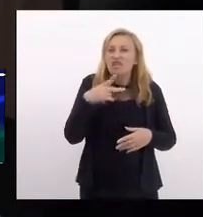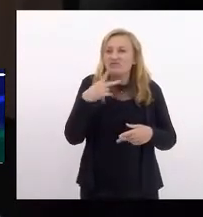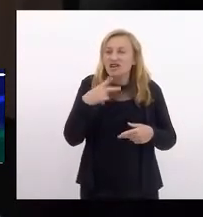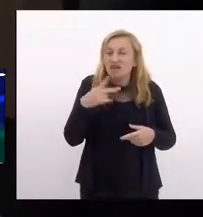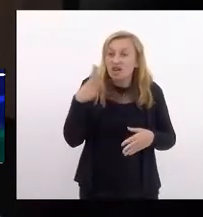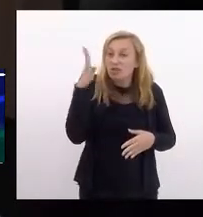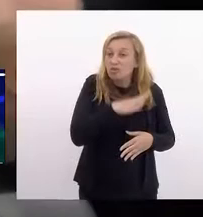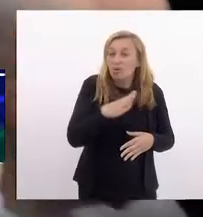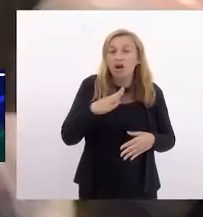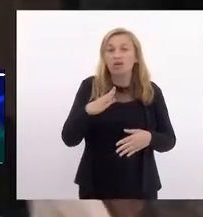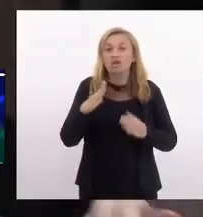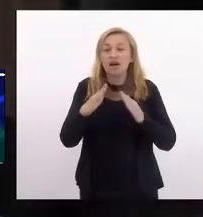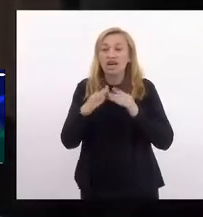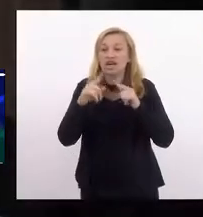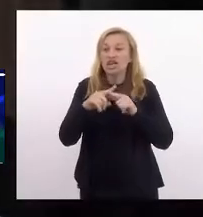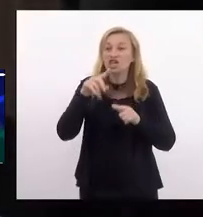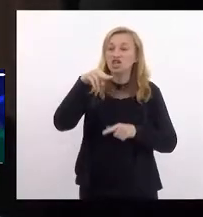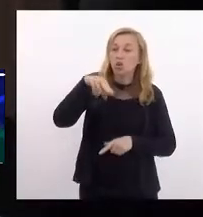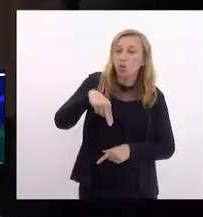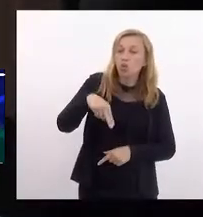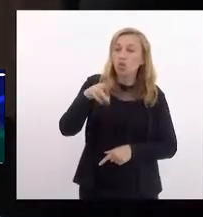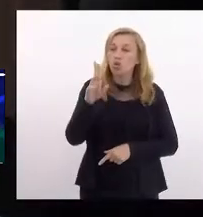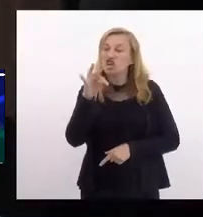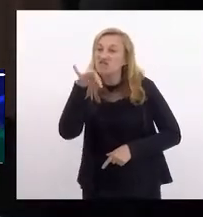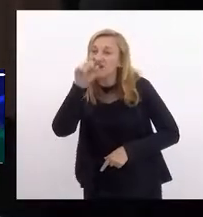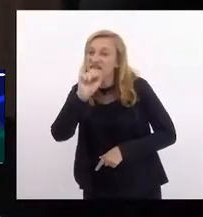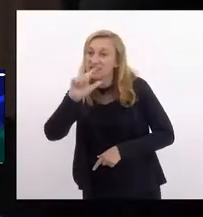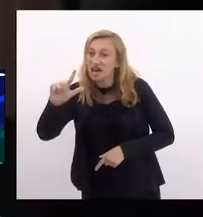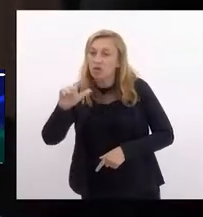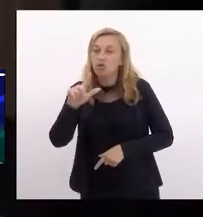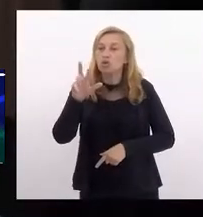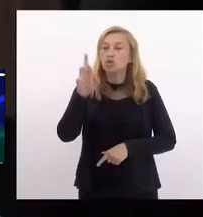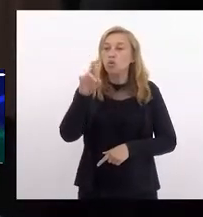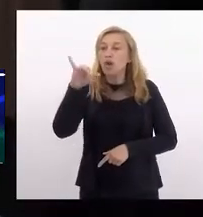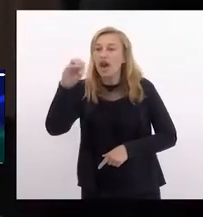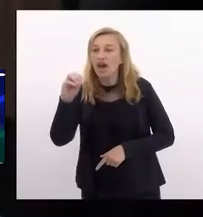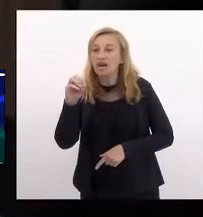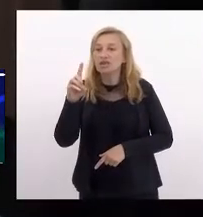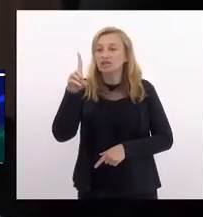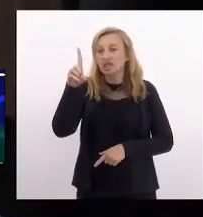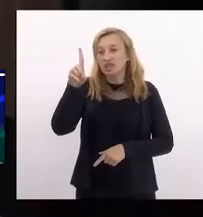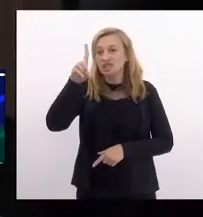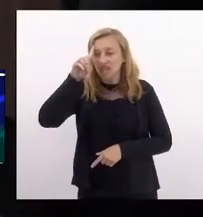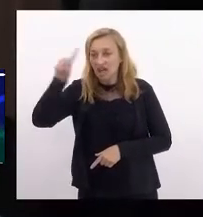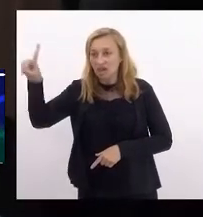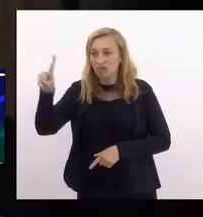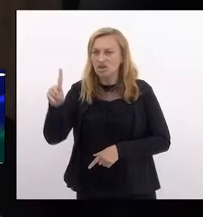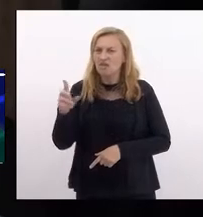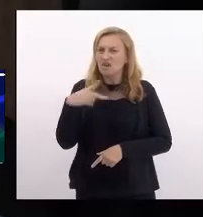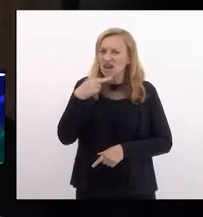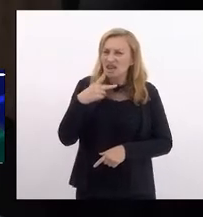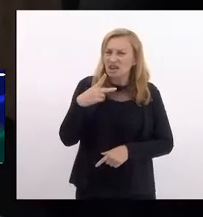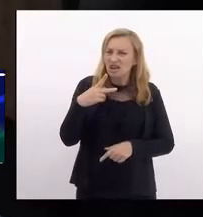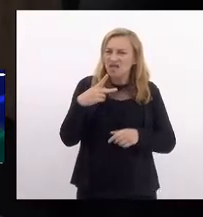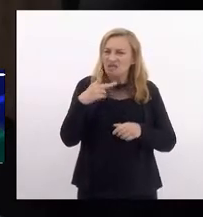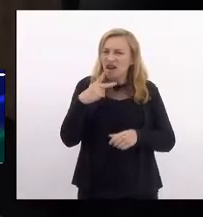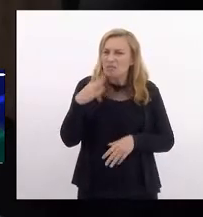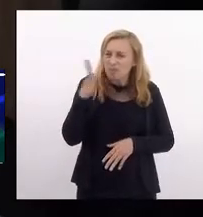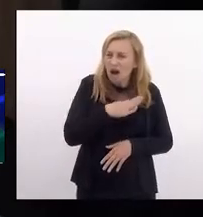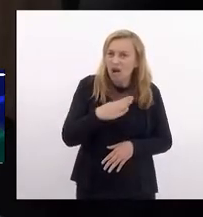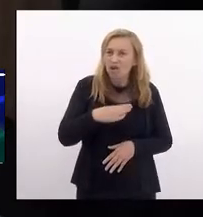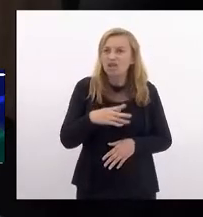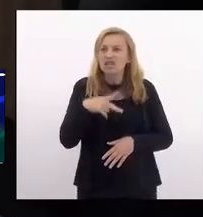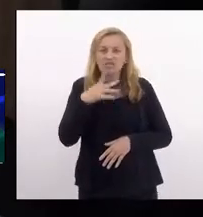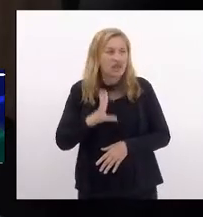criticando a Igreja Universal do Reino de Deus porque nós não fazemos mal nenhuma ninguém então se a gente fala de amor